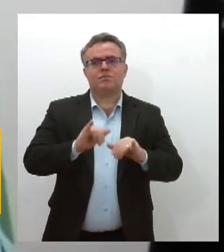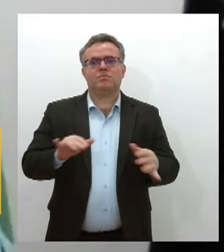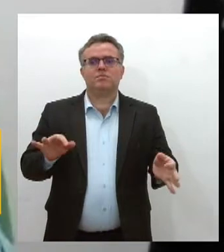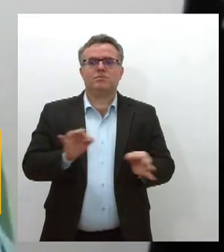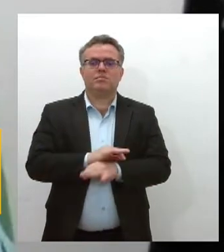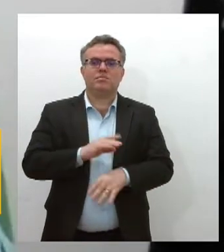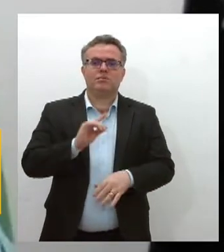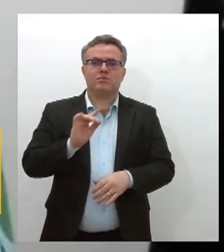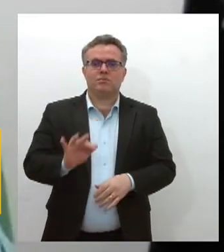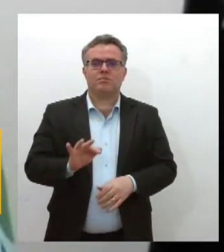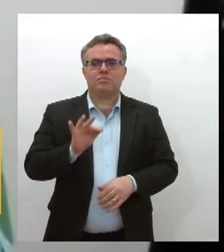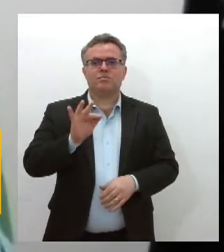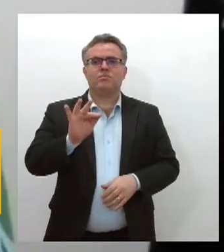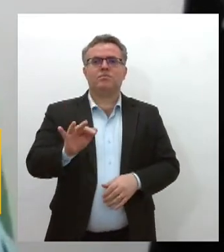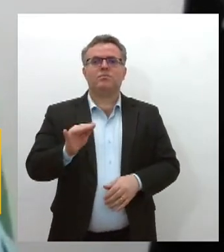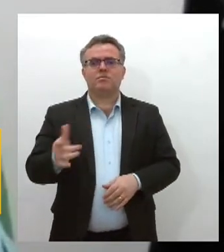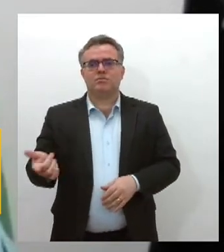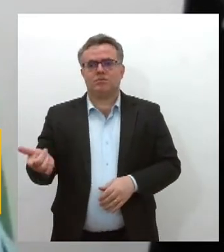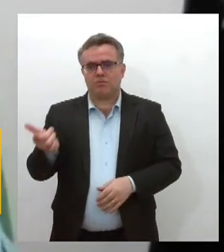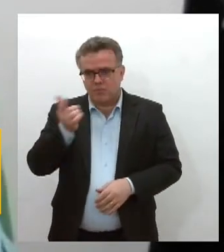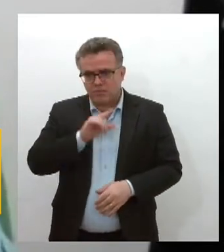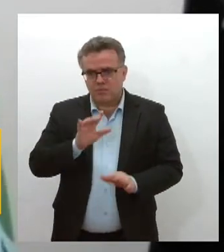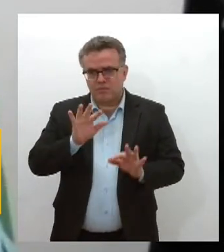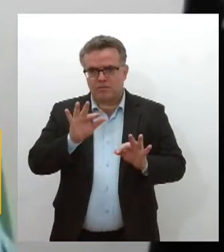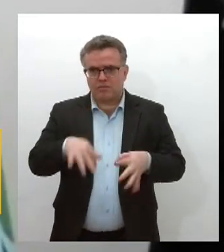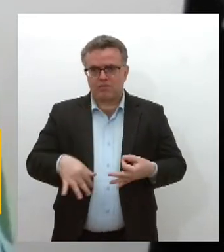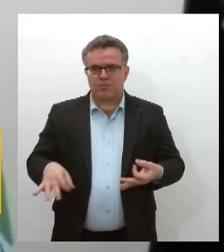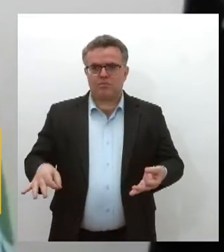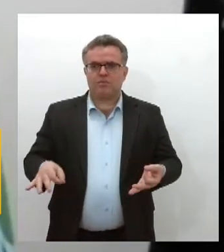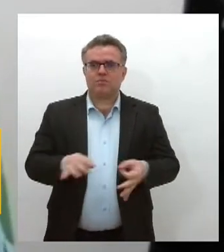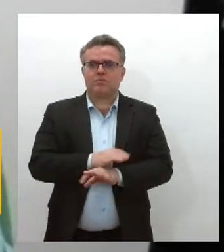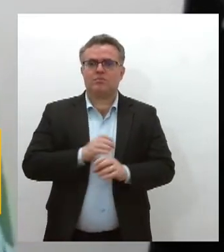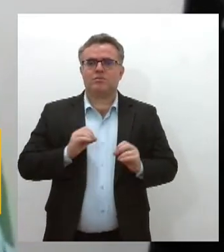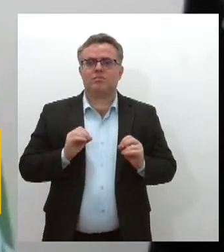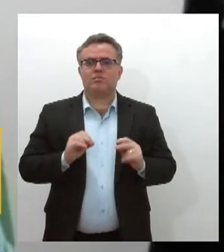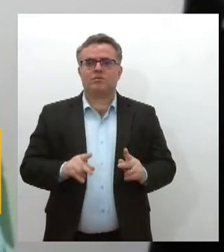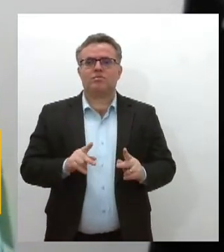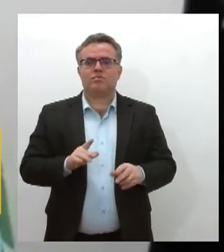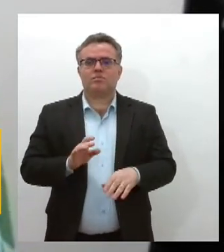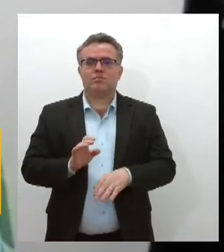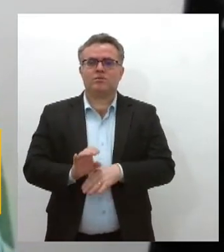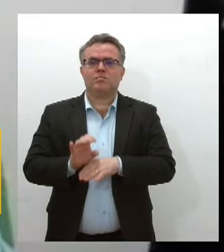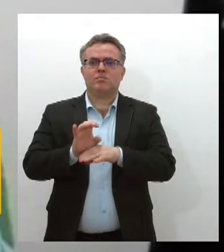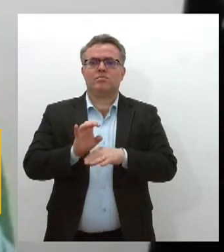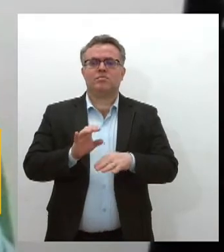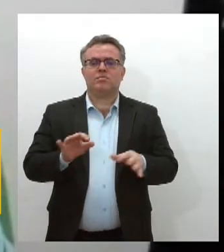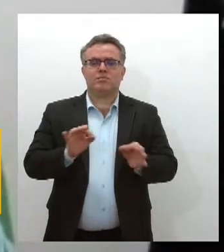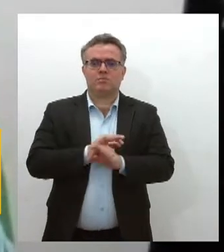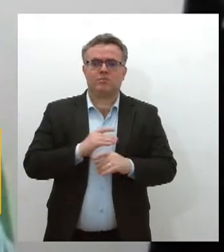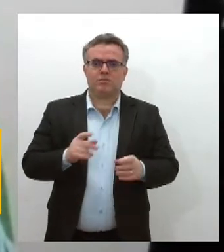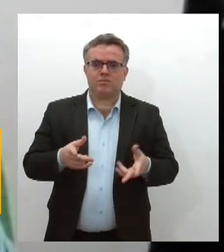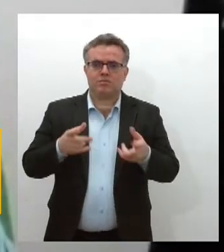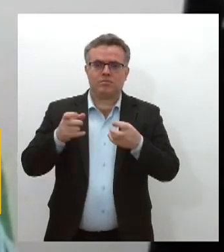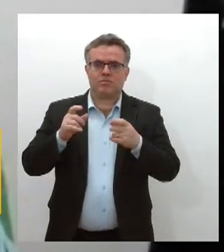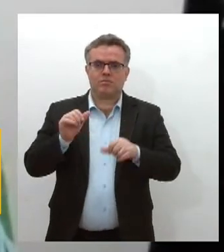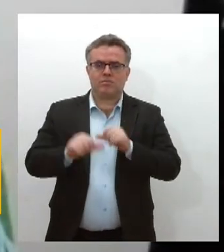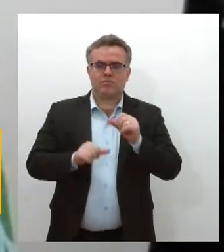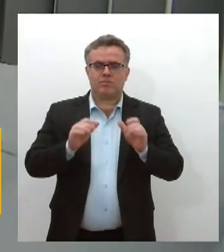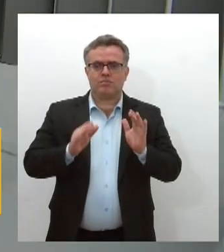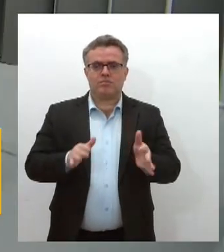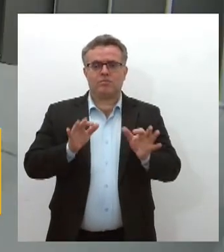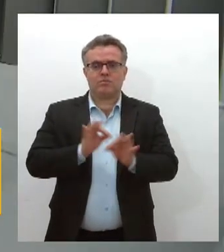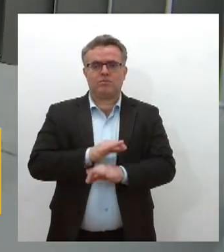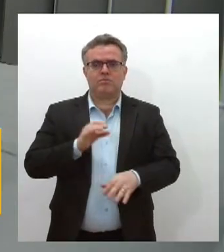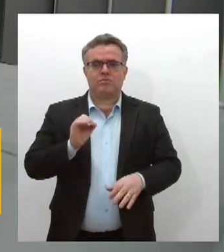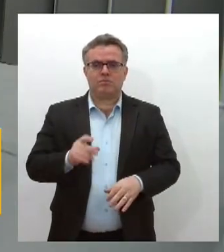gente conseguir encerrar o estado inteiro. Mas já dá para ver essa alteração. Nossa, muito interessante,